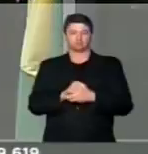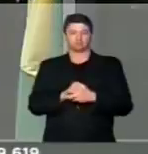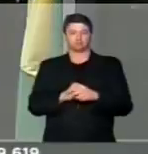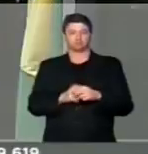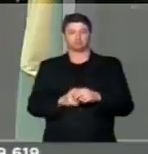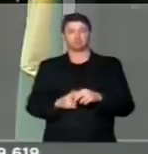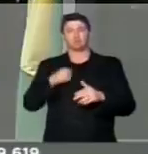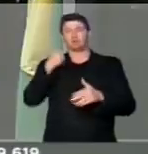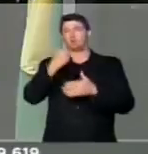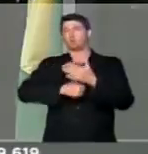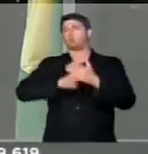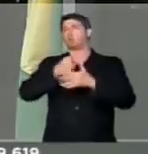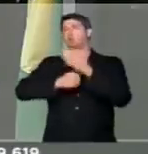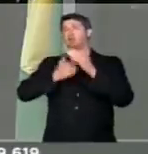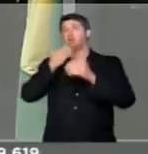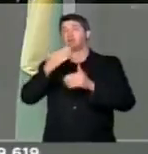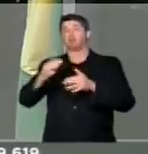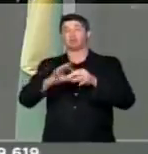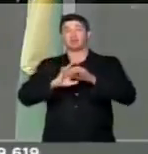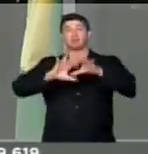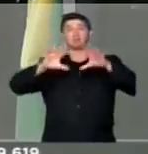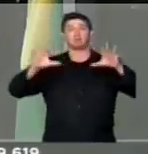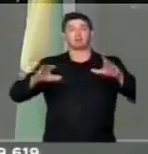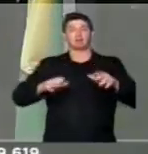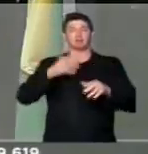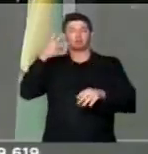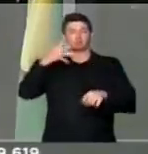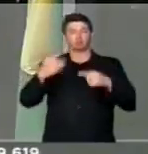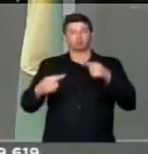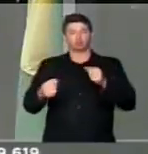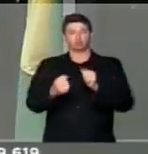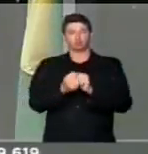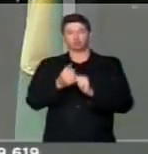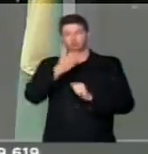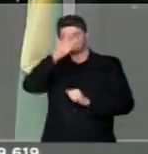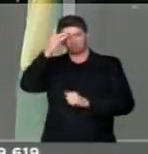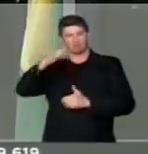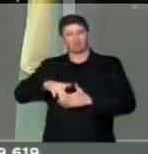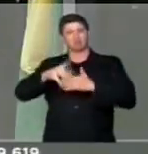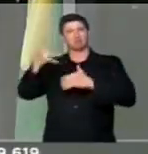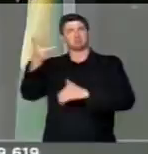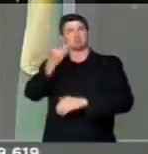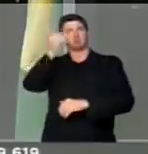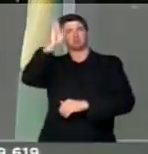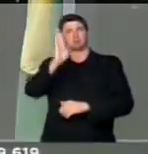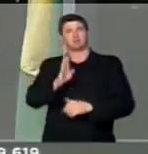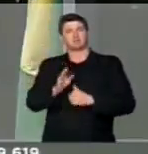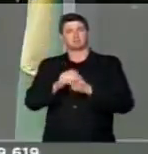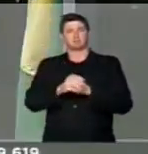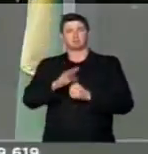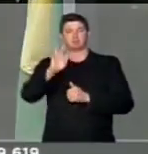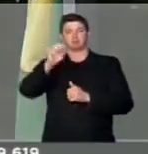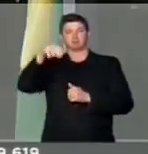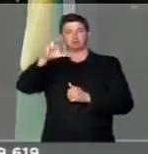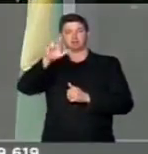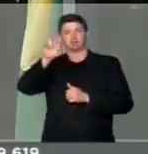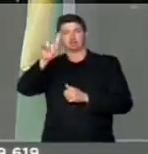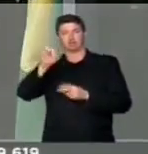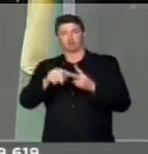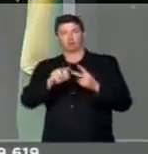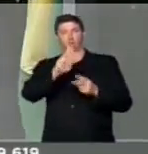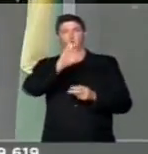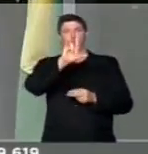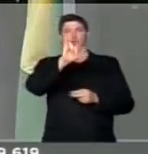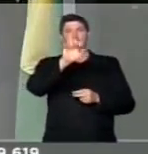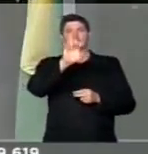tendo lutado pela abertura política ao lado dos grandes líderes desse país, Tancredo, Dr.